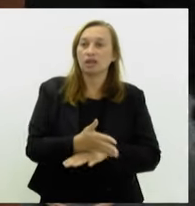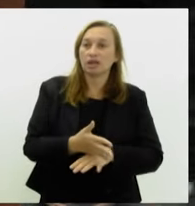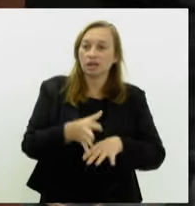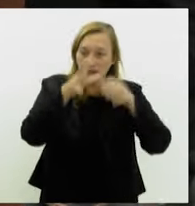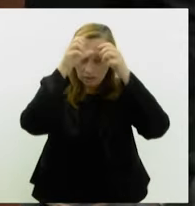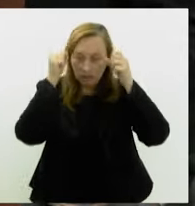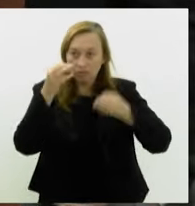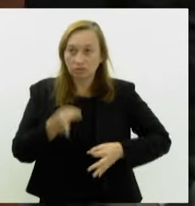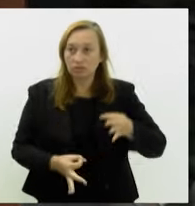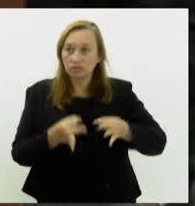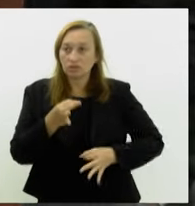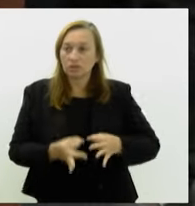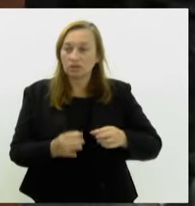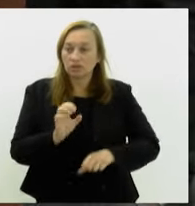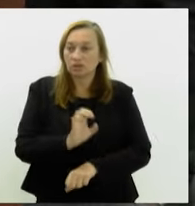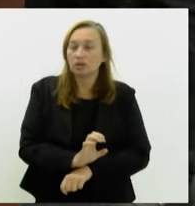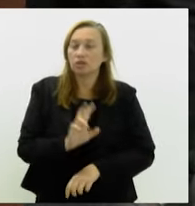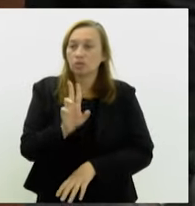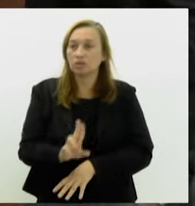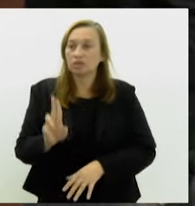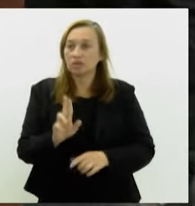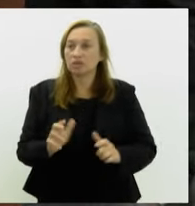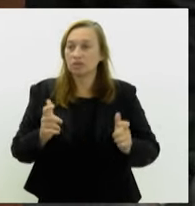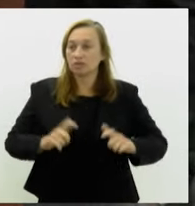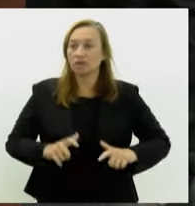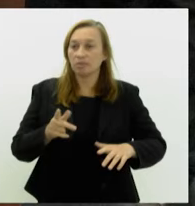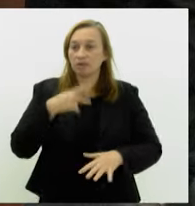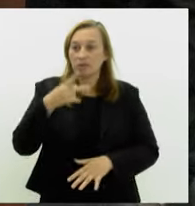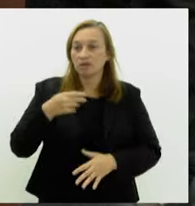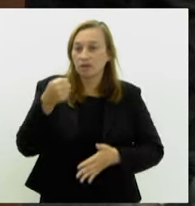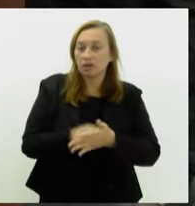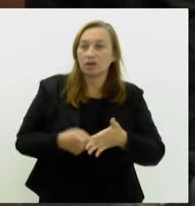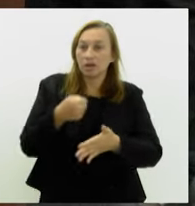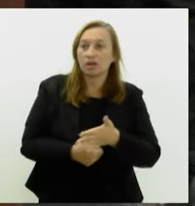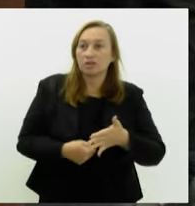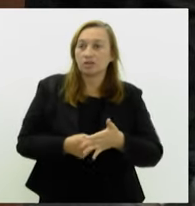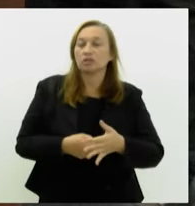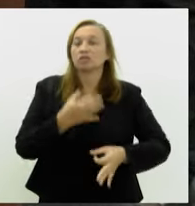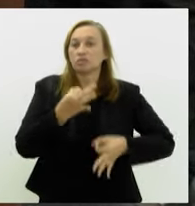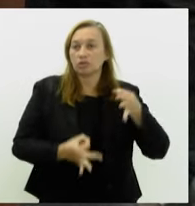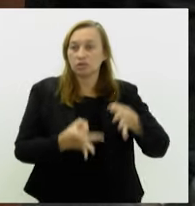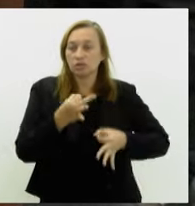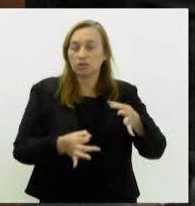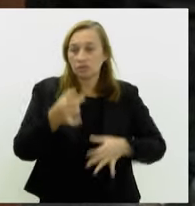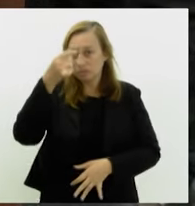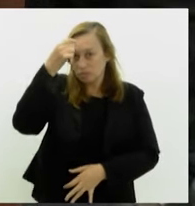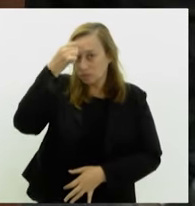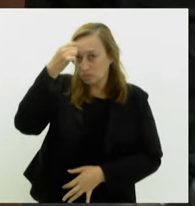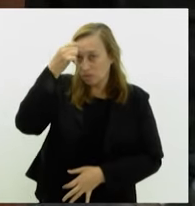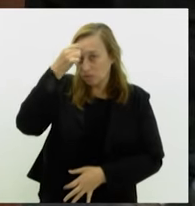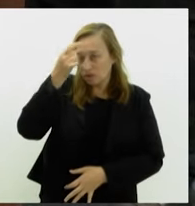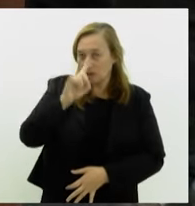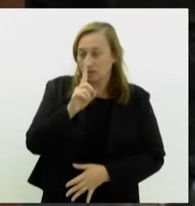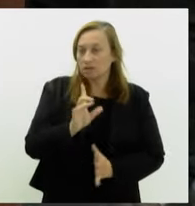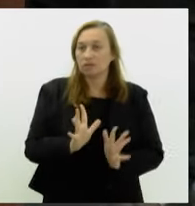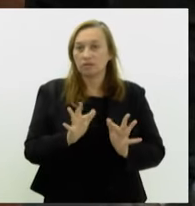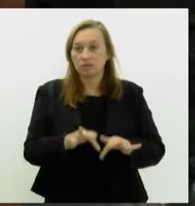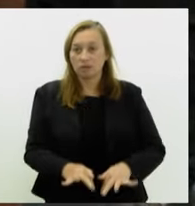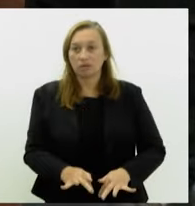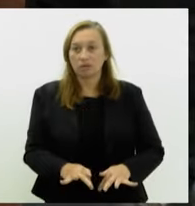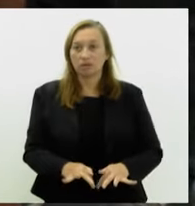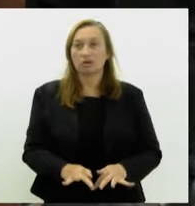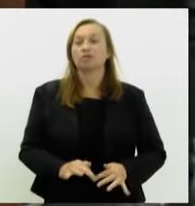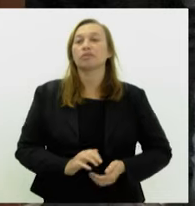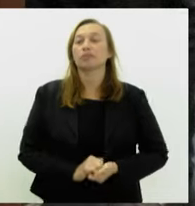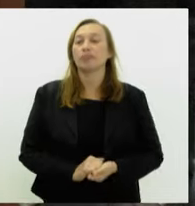Estado. Então, uso aqui esse espaço para dizer que a luta por justiça e por memória não se encerrou e não se